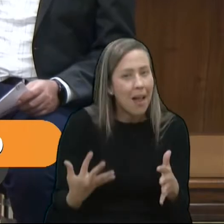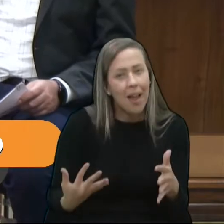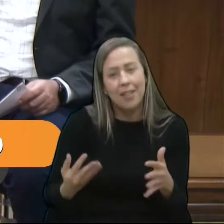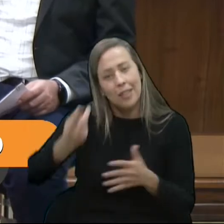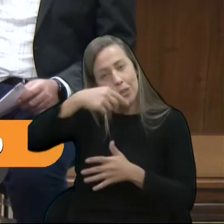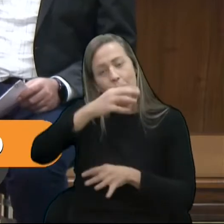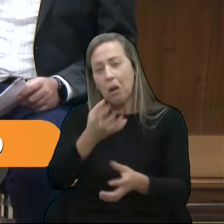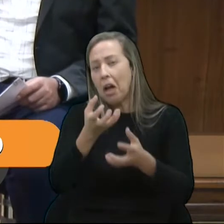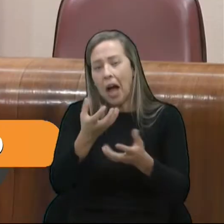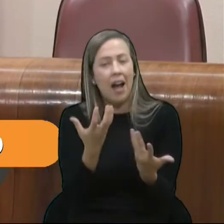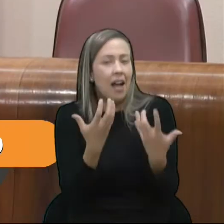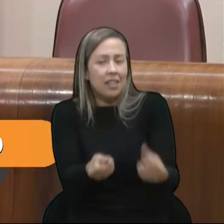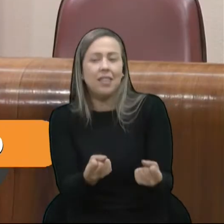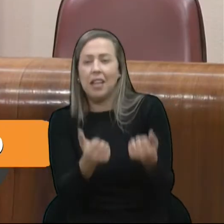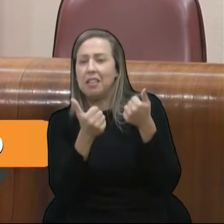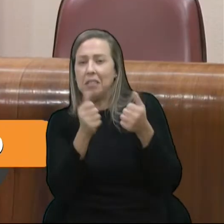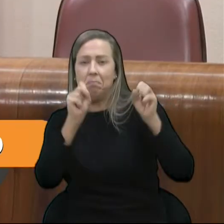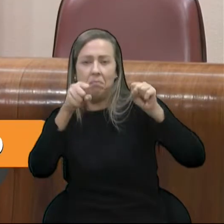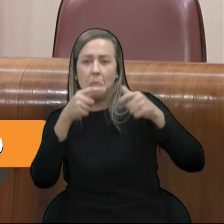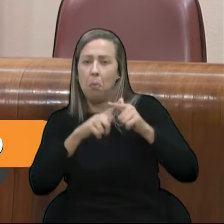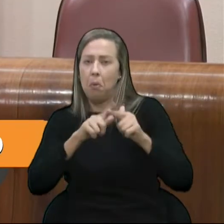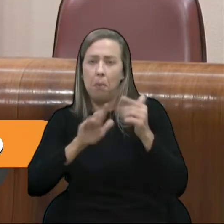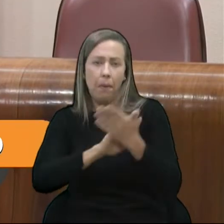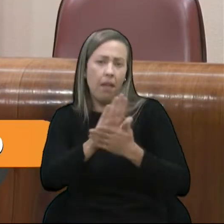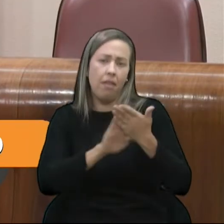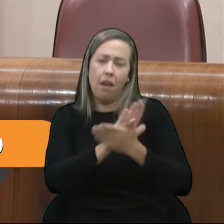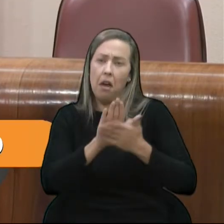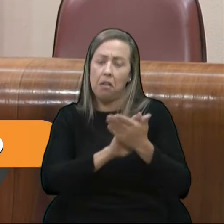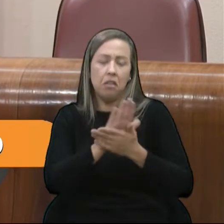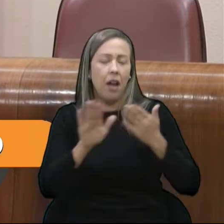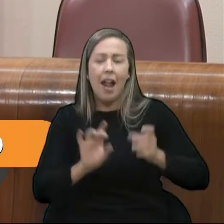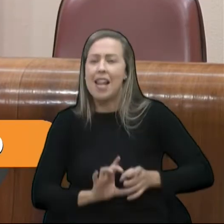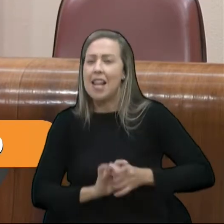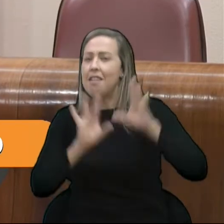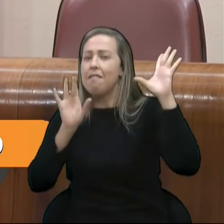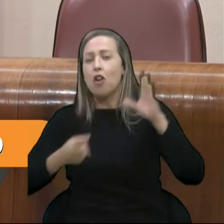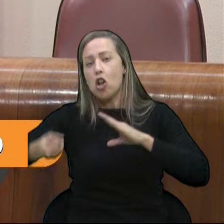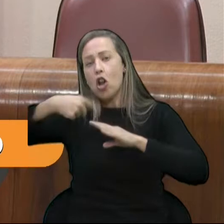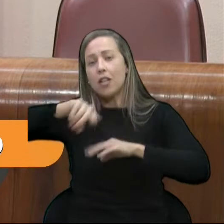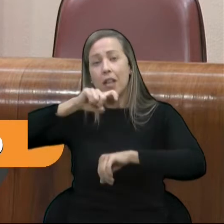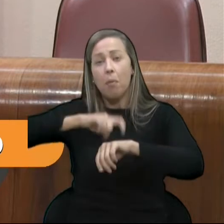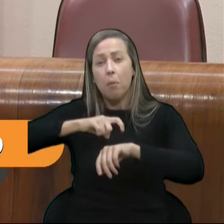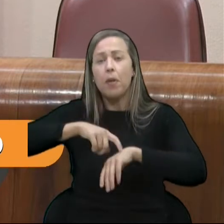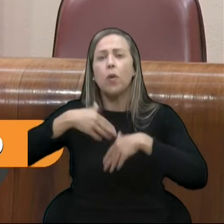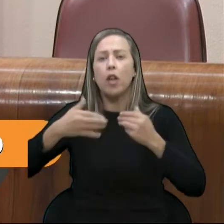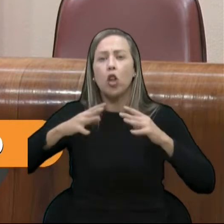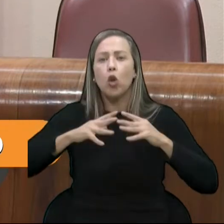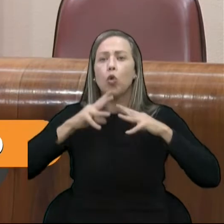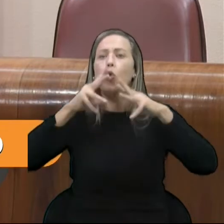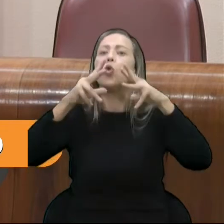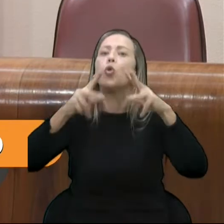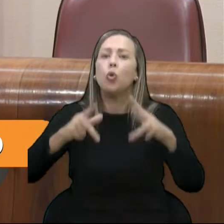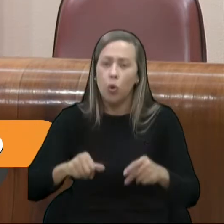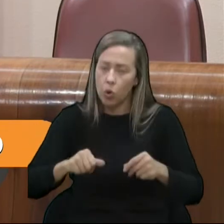as críticas construtivas e sem nenhum constrangimento. Estamos aqui para que todos os